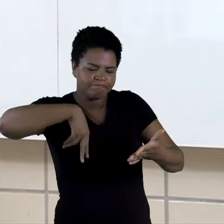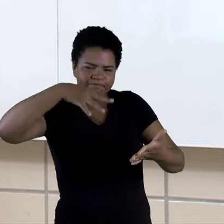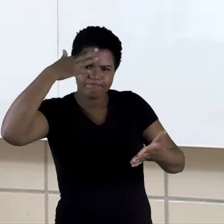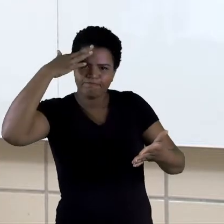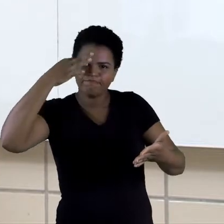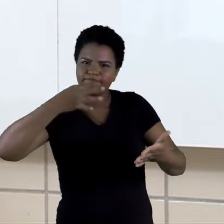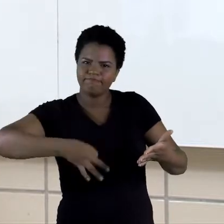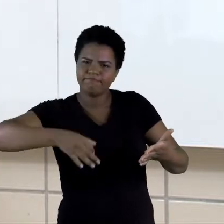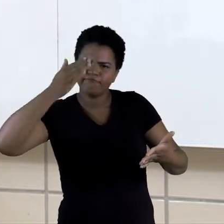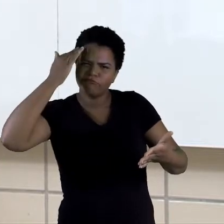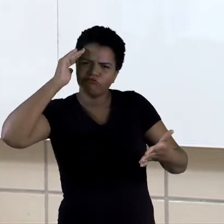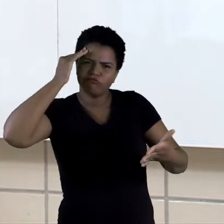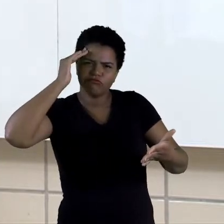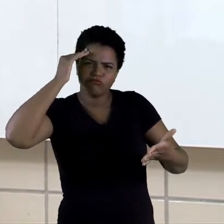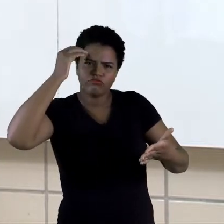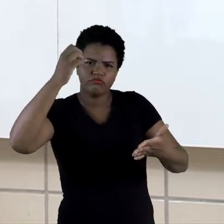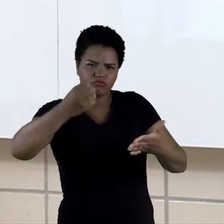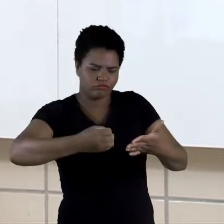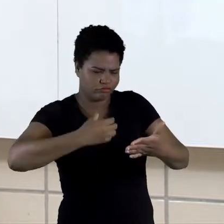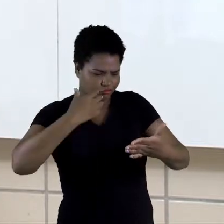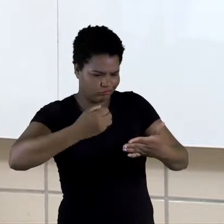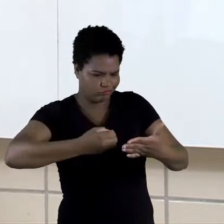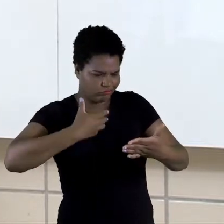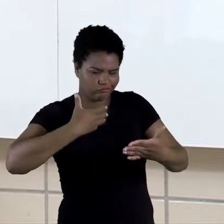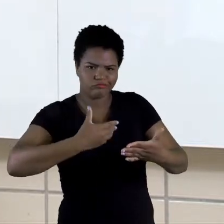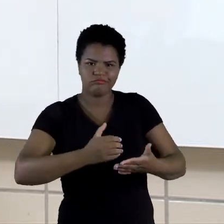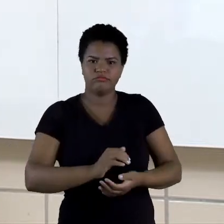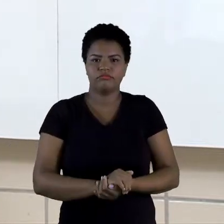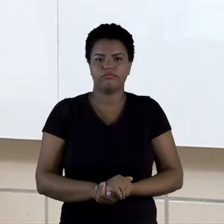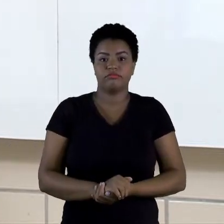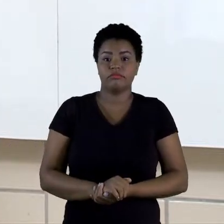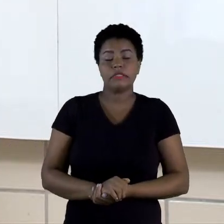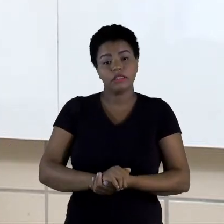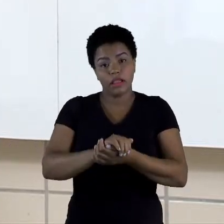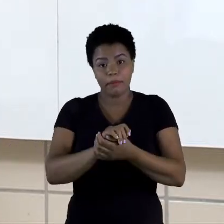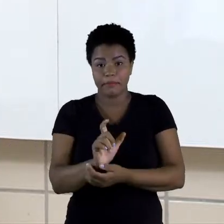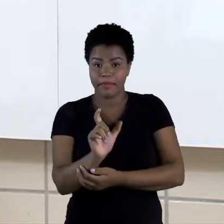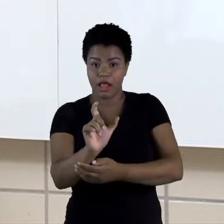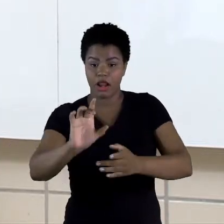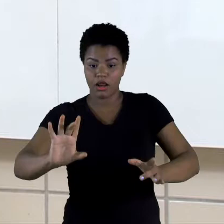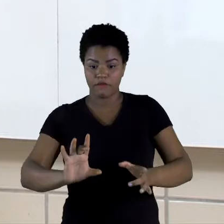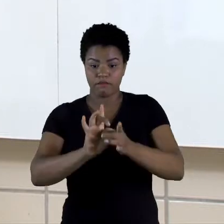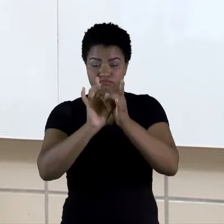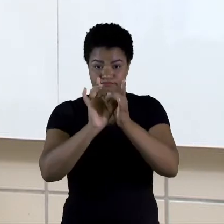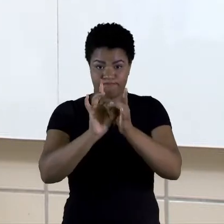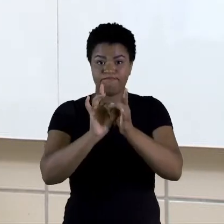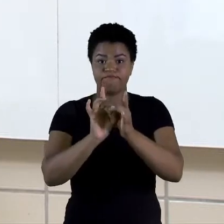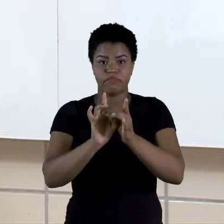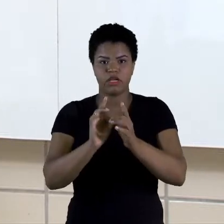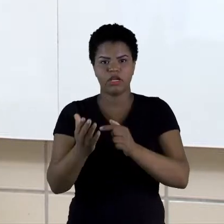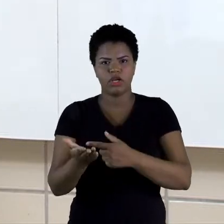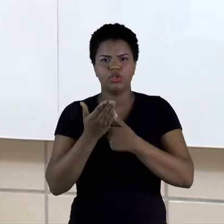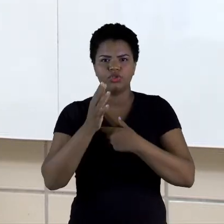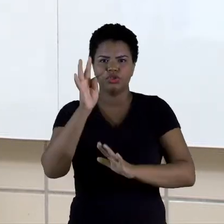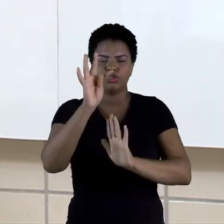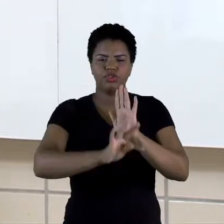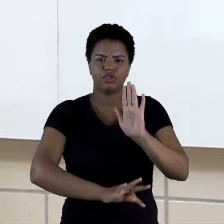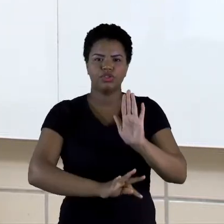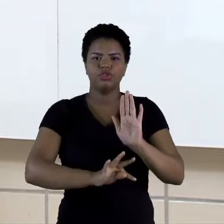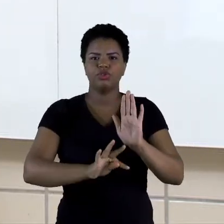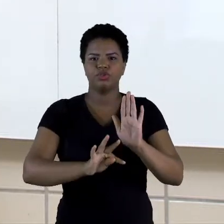compreender, entender a mensagem que eu quero passar. Então, essas palavrinhas de ligação, ela nos ajuda a deixar o texto